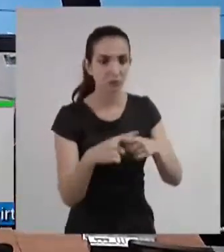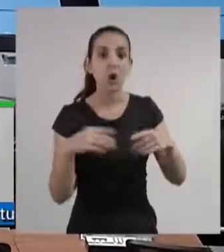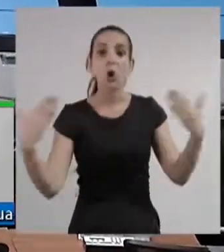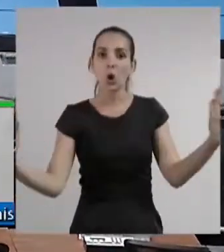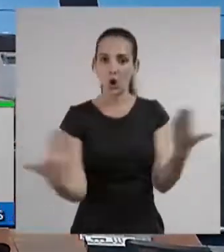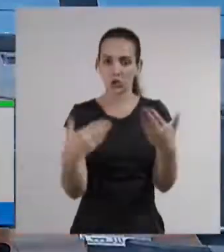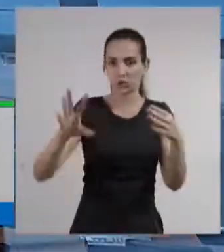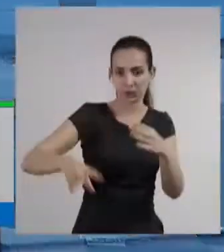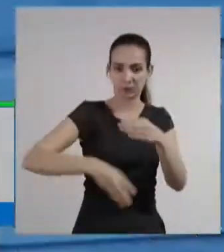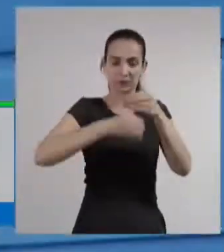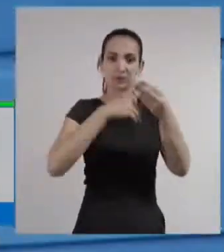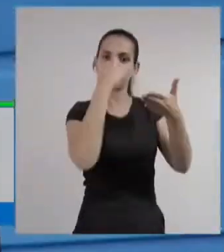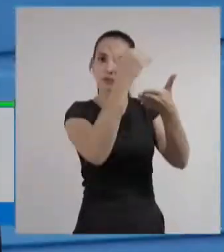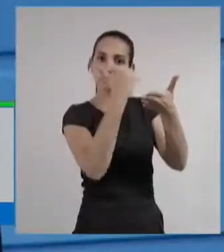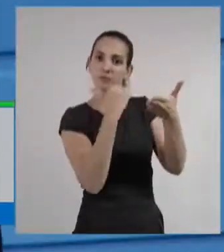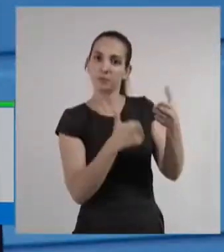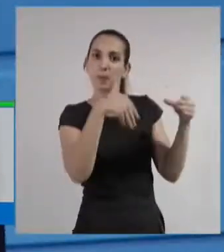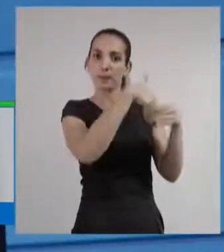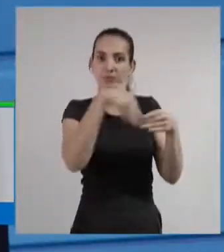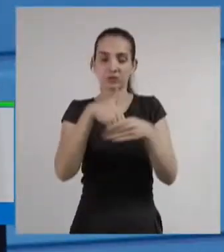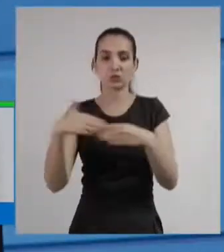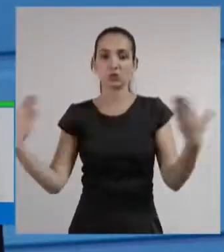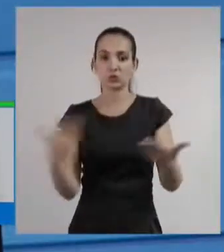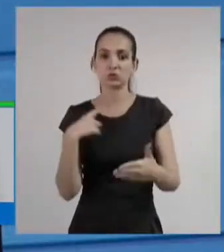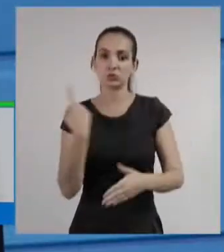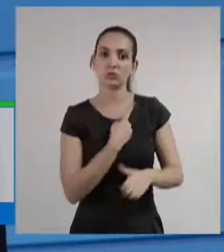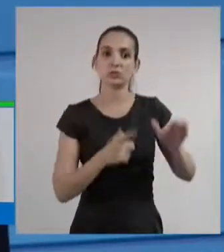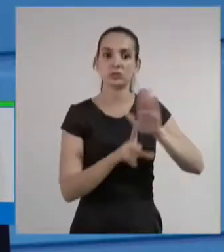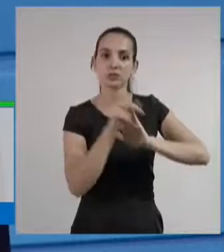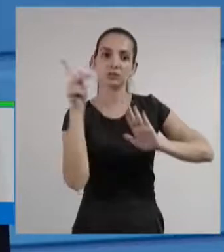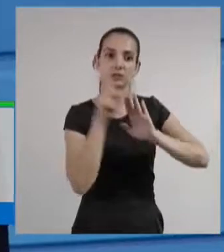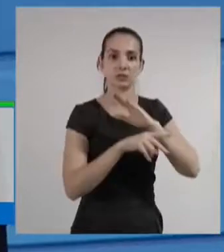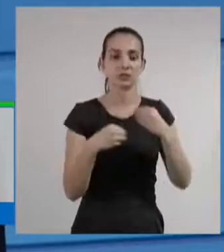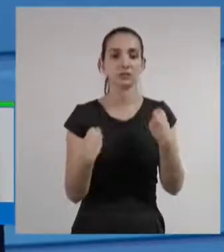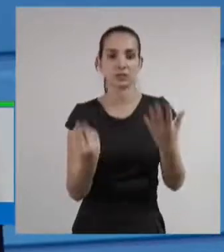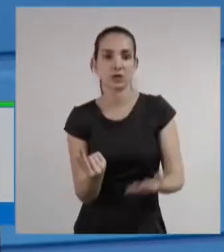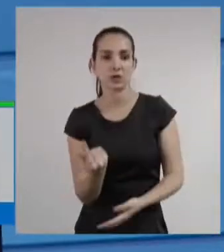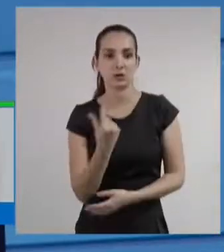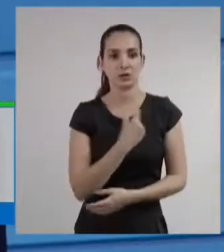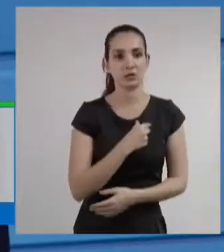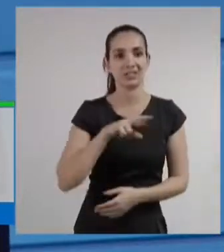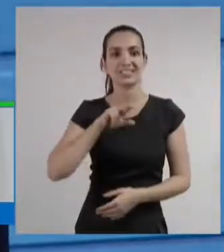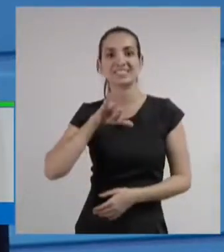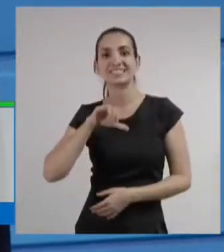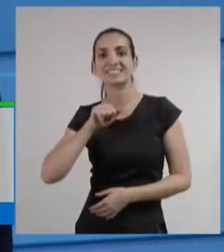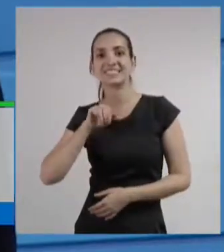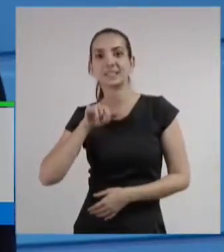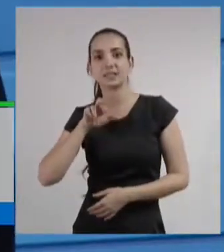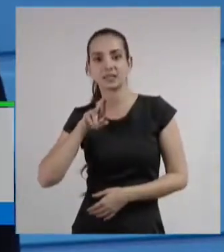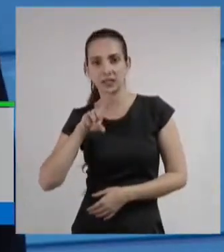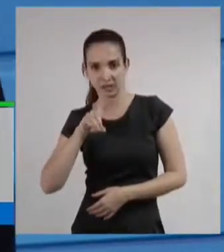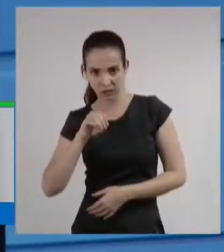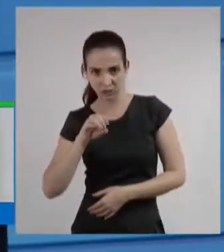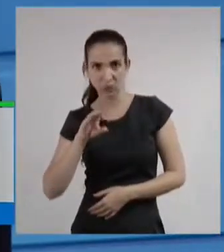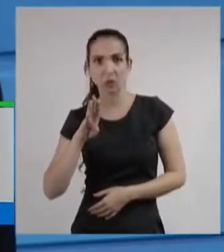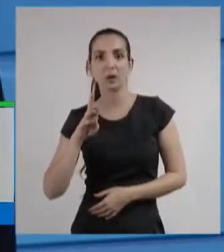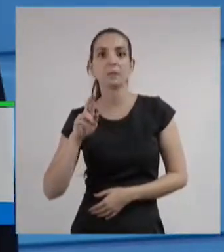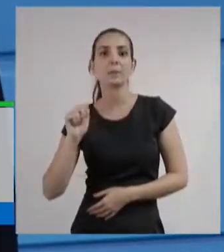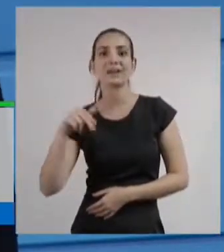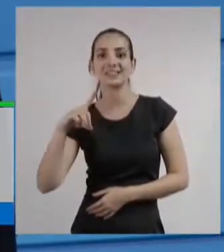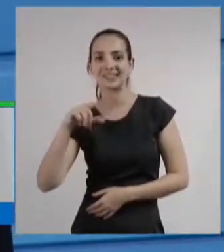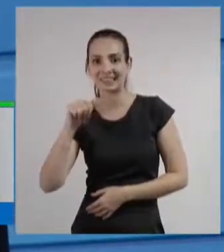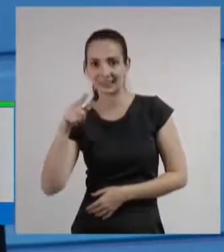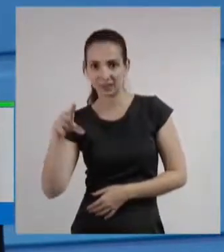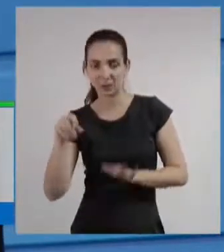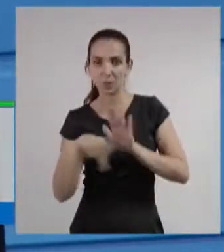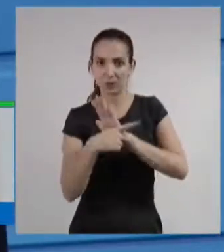hoje a votação do nosso projeto que concede a medalha Ricardo Brandão de Direitos Humanos, que está em condições